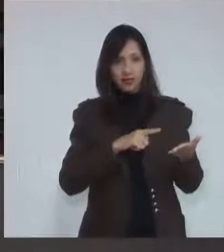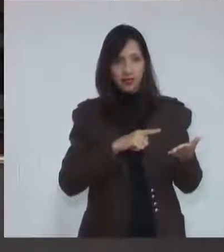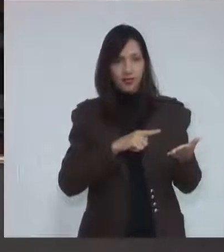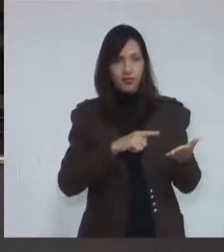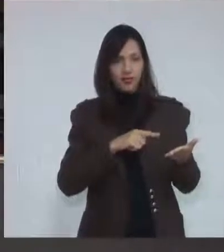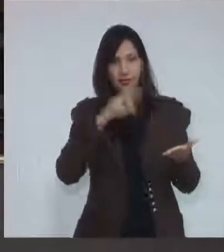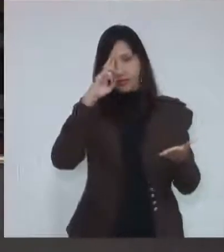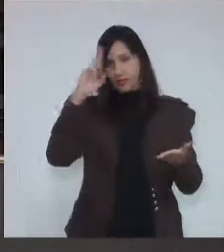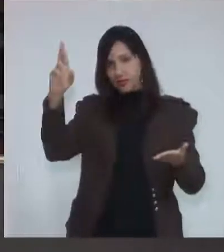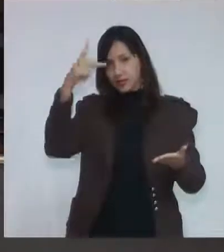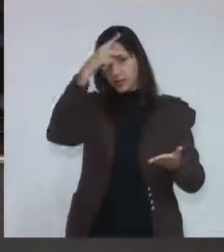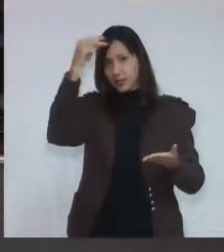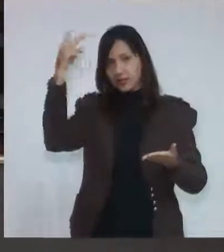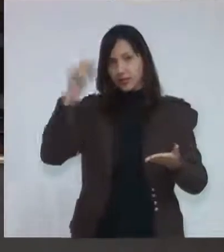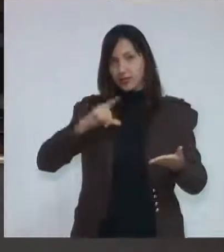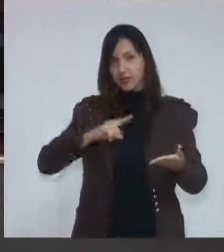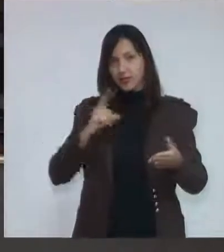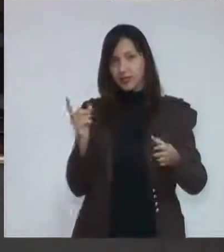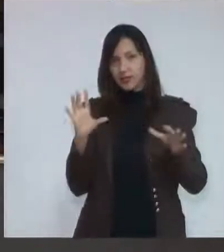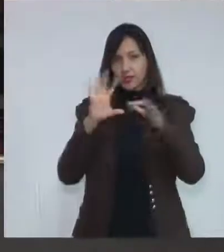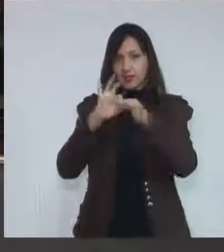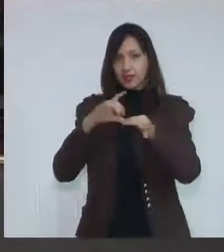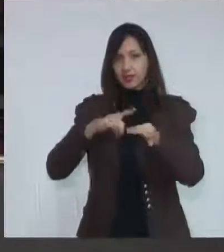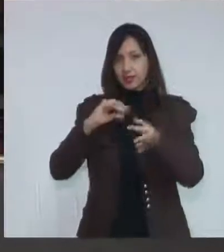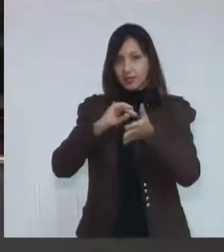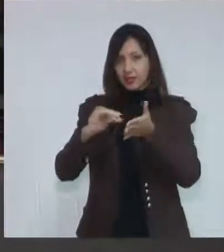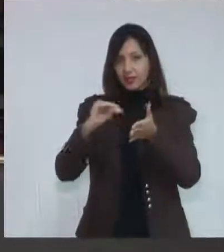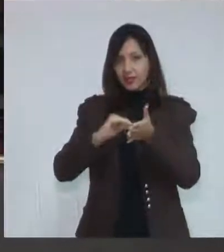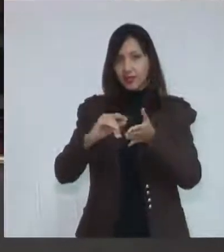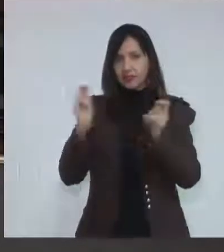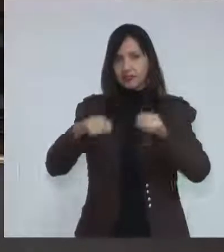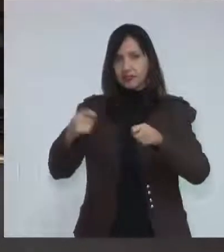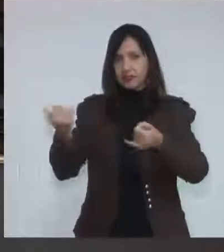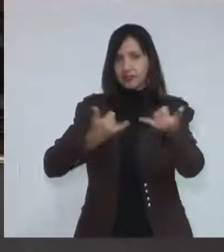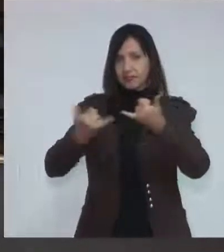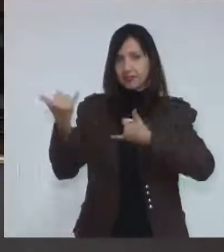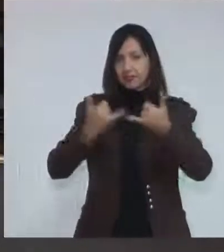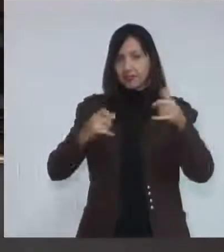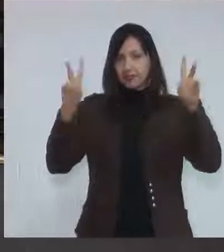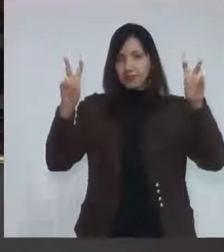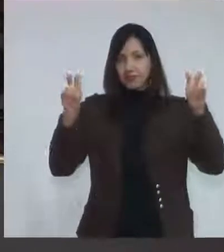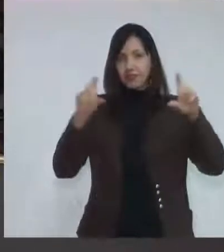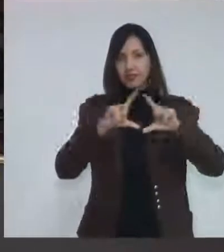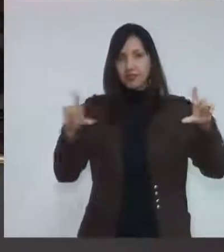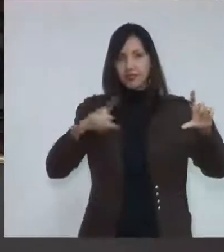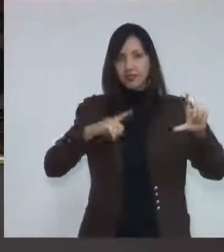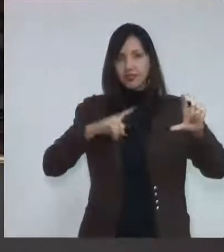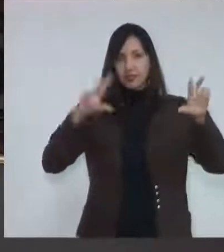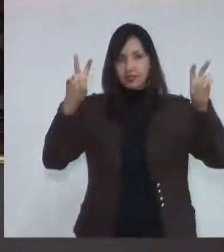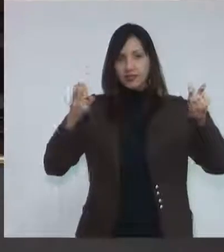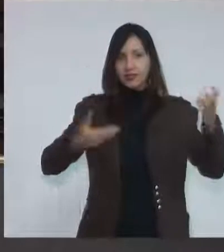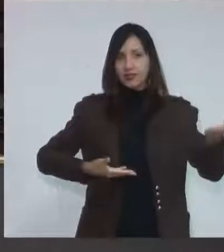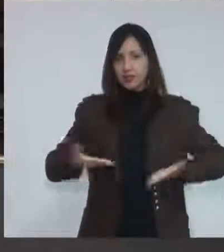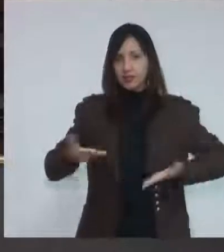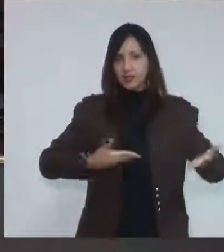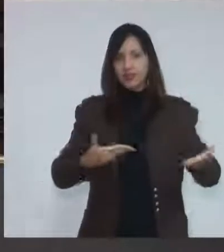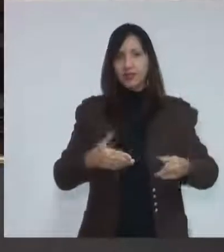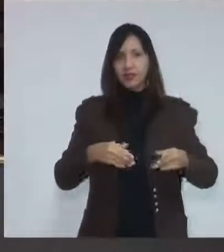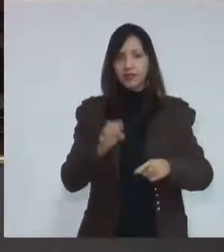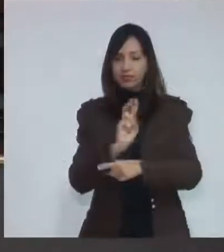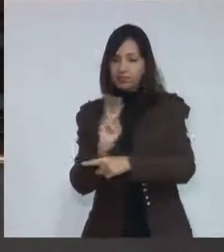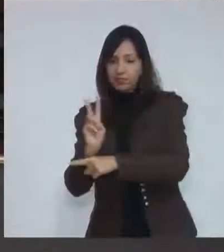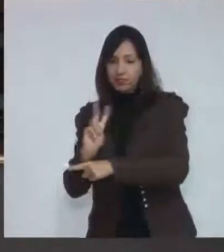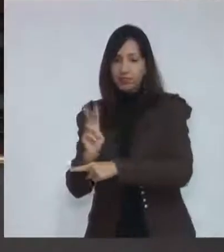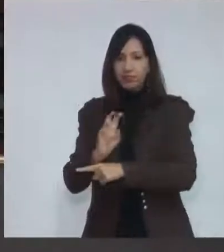do senhor prefeito municipal, que através da secretaria competente nos presta as seguintes informações referentes ao servidor da Guarda Civil Municipal,